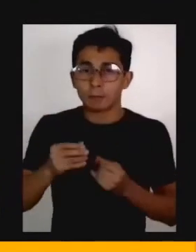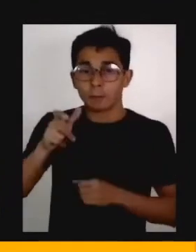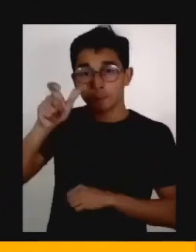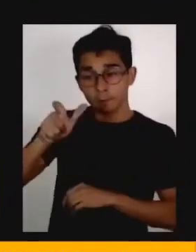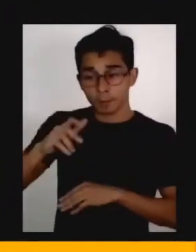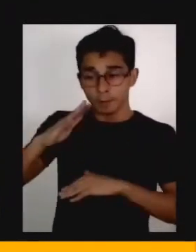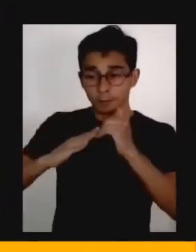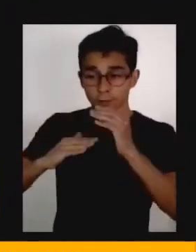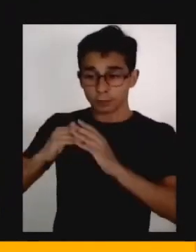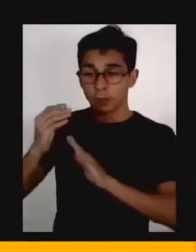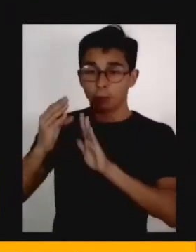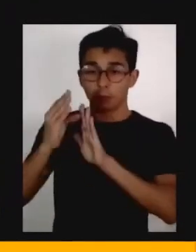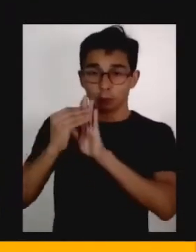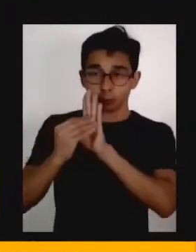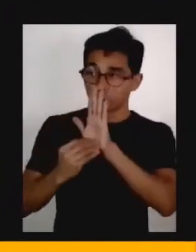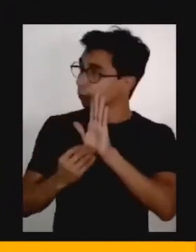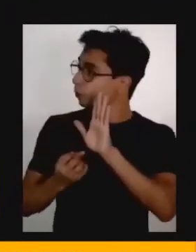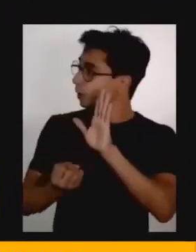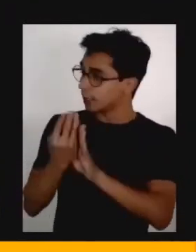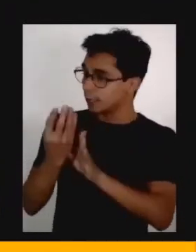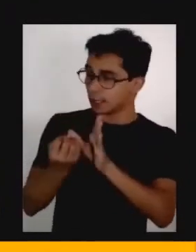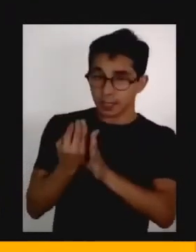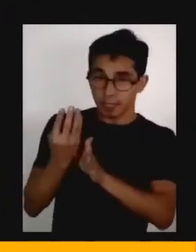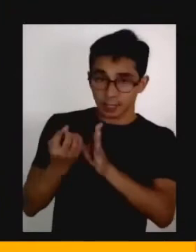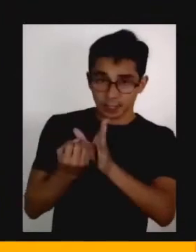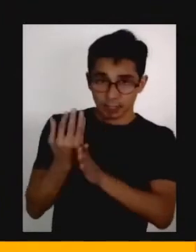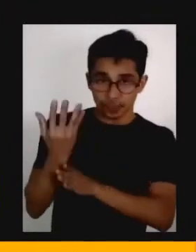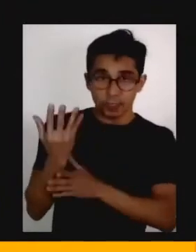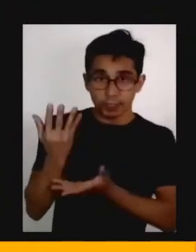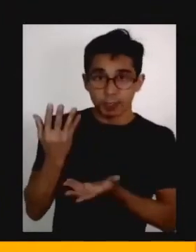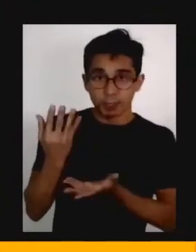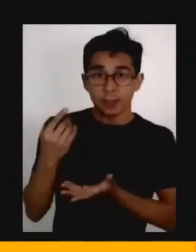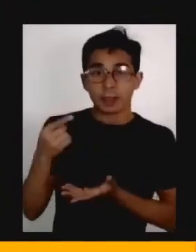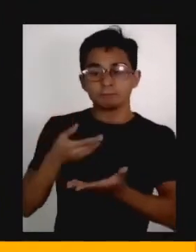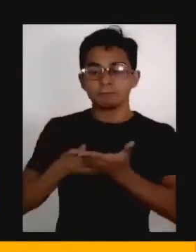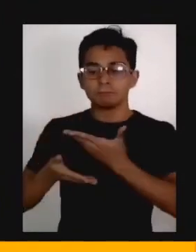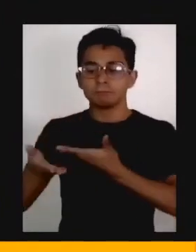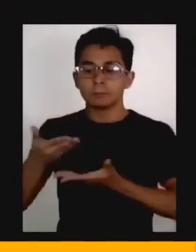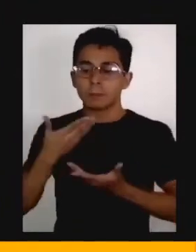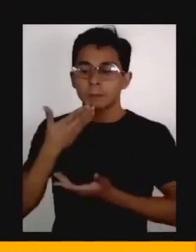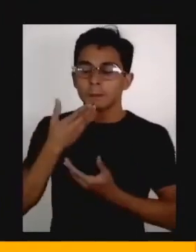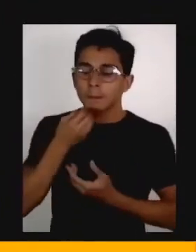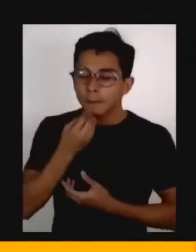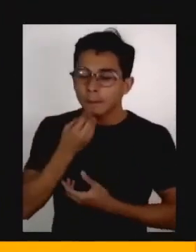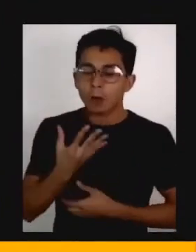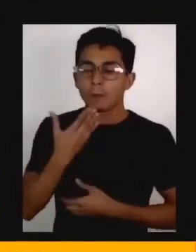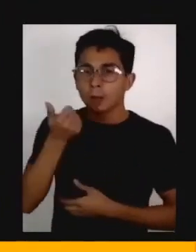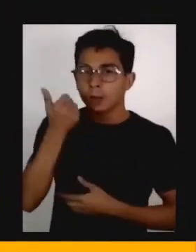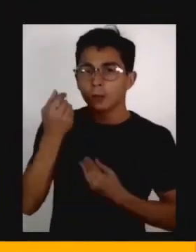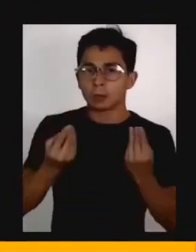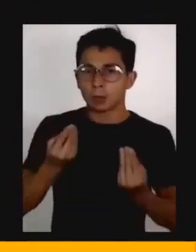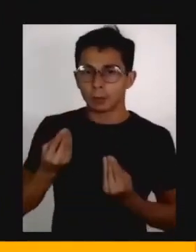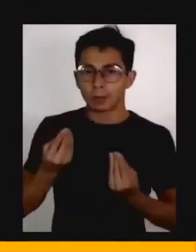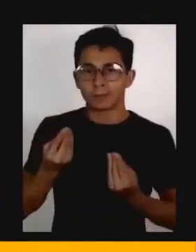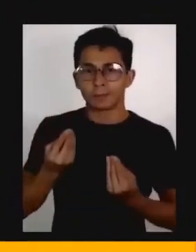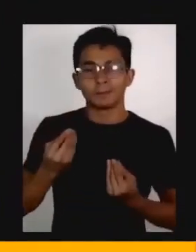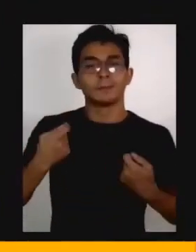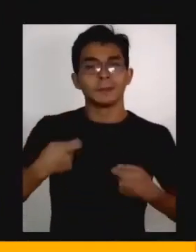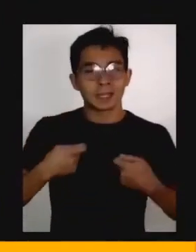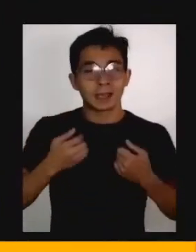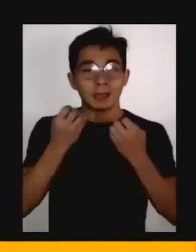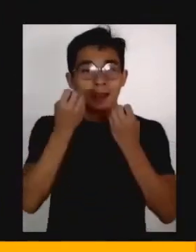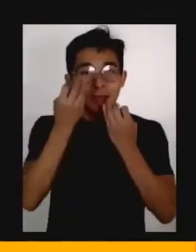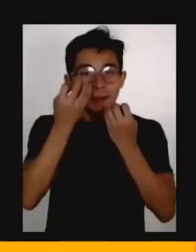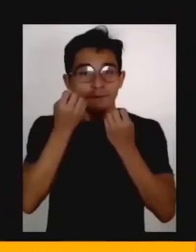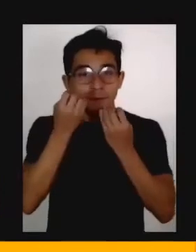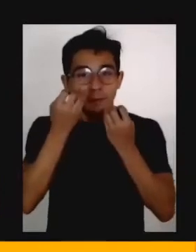conteúdo? E é a partir daí que entra o ponto principal da nossa conversa, que é a utilização de dados para